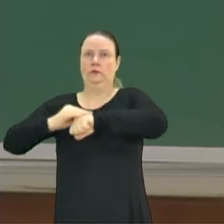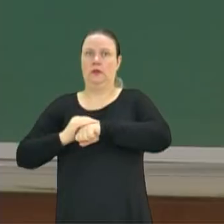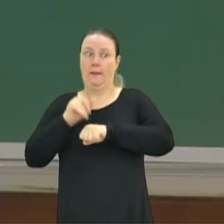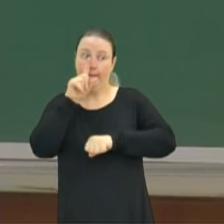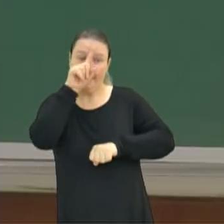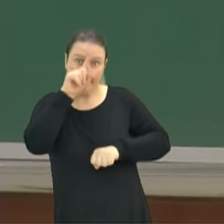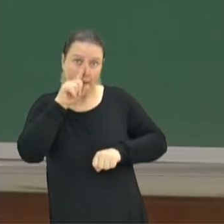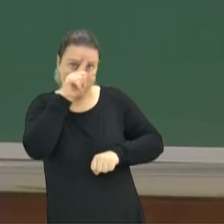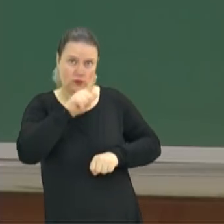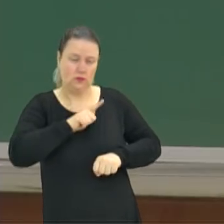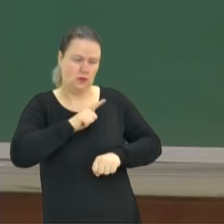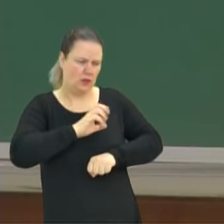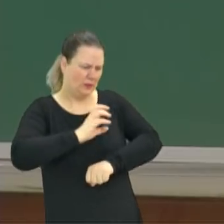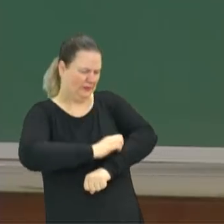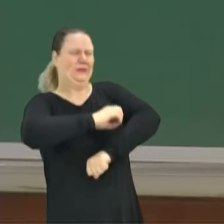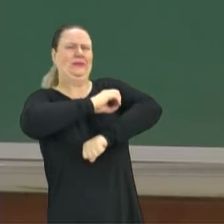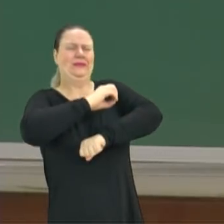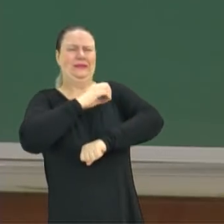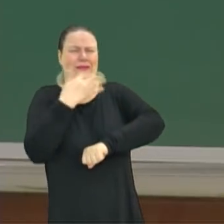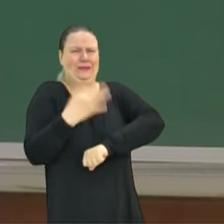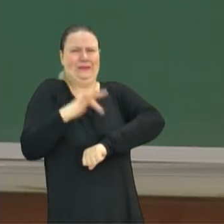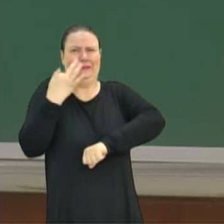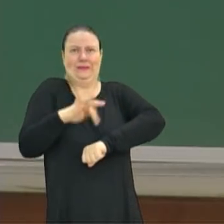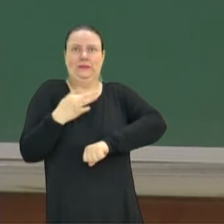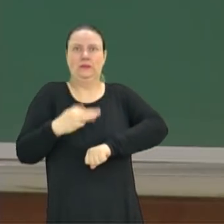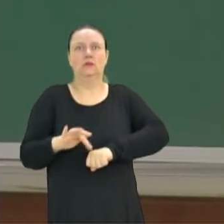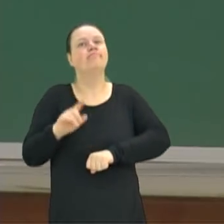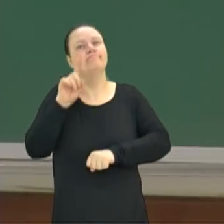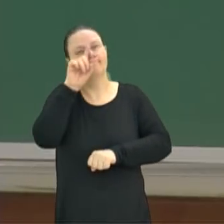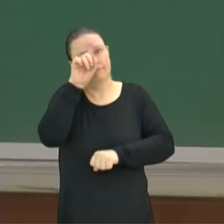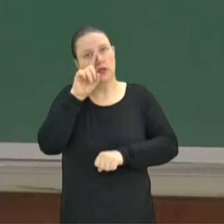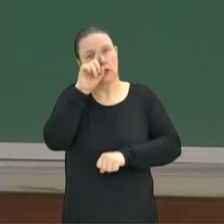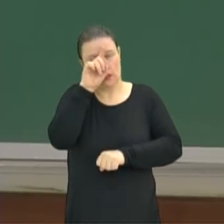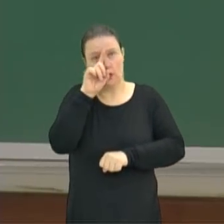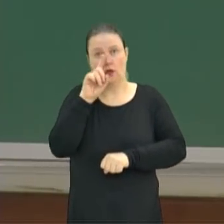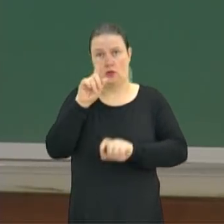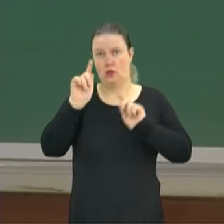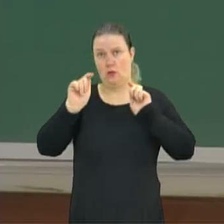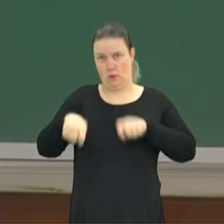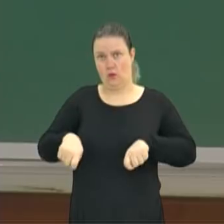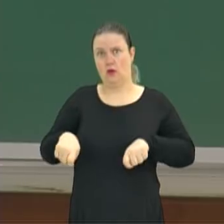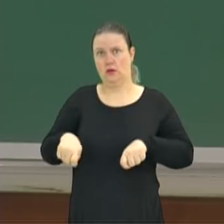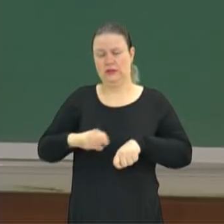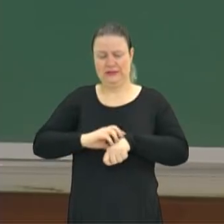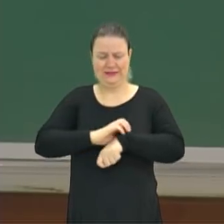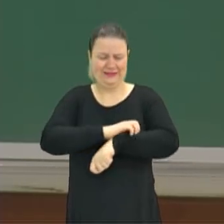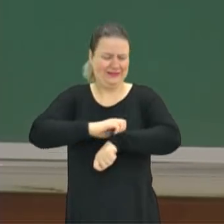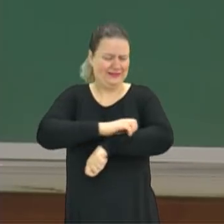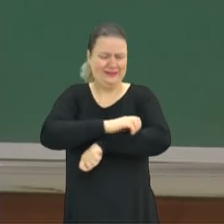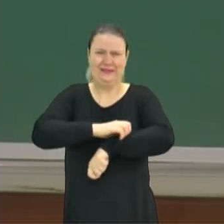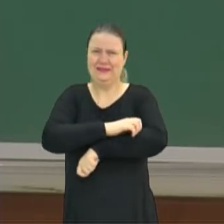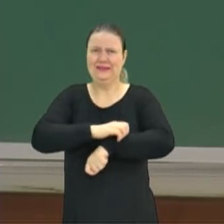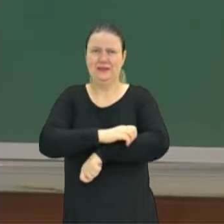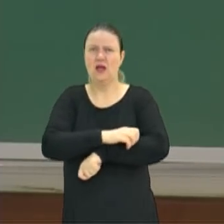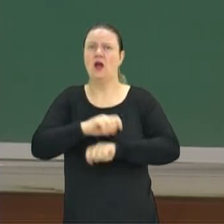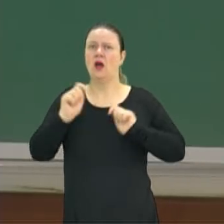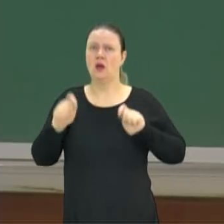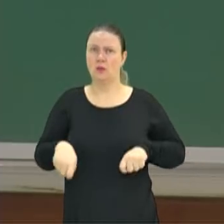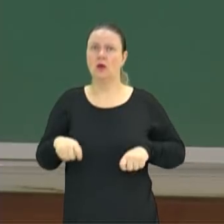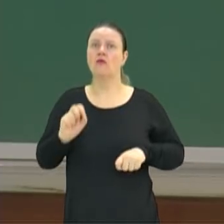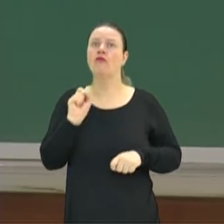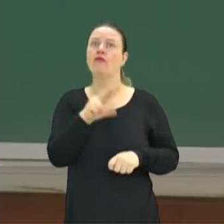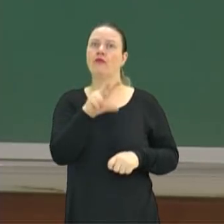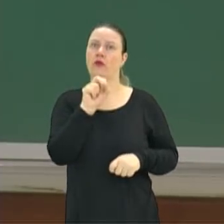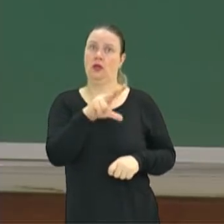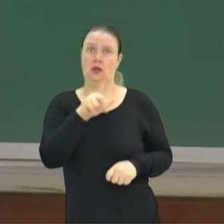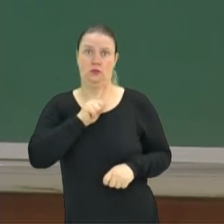animais, eles causam muitos acidentes pelo Brasil ao longo do ano. Você encosta nela ali, vai reações alérgicas, elas são tóxicas, têm veneno,